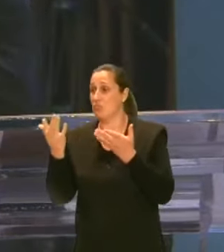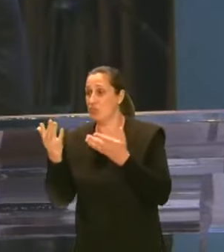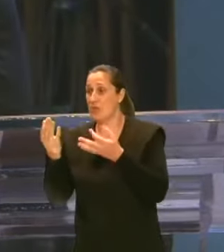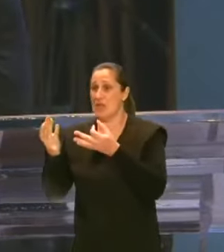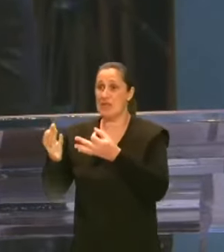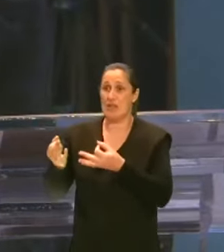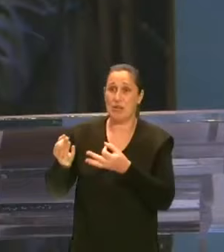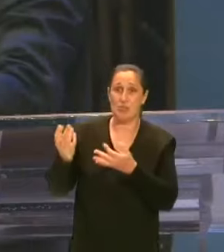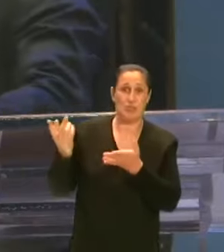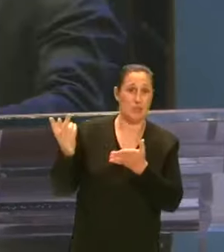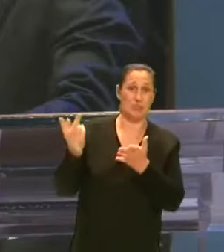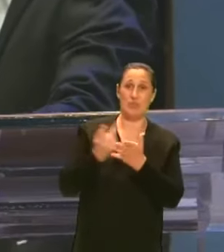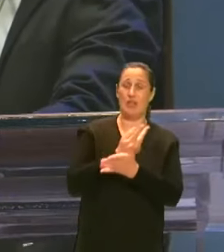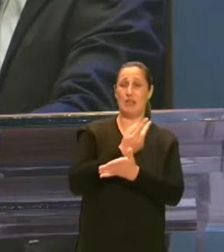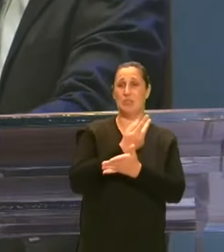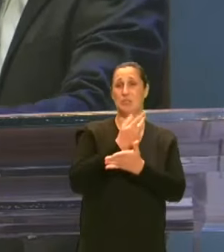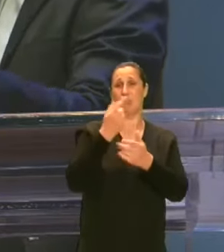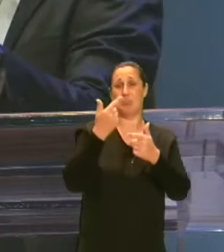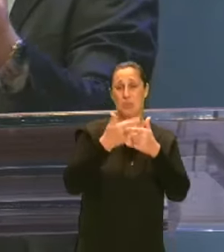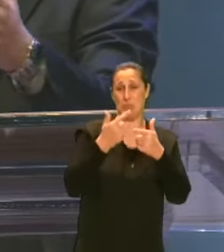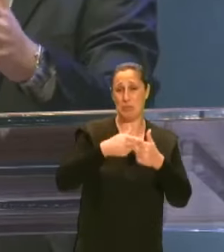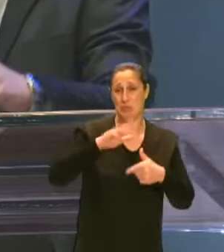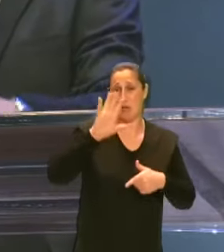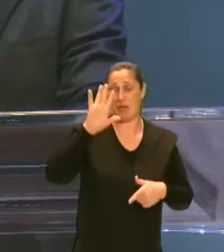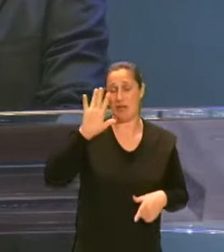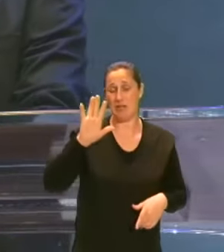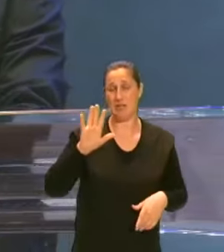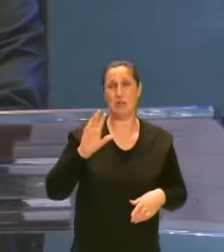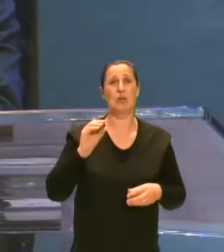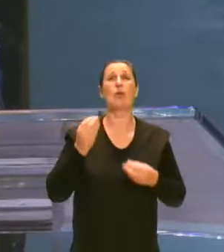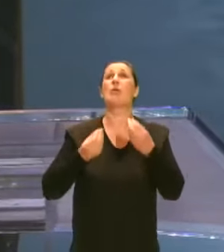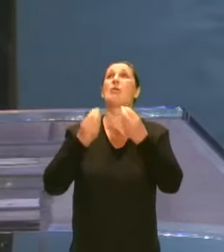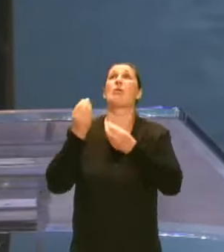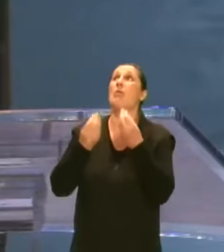vou entrar num problema maior ainda. O que é que eu faço?